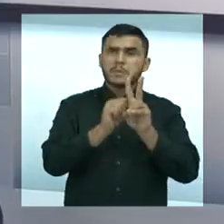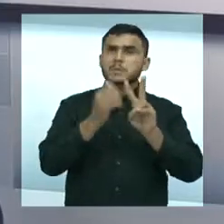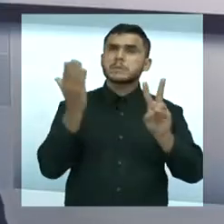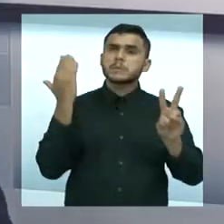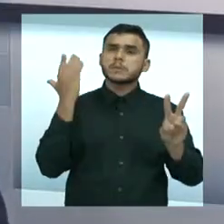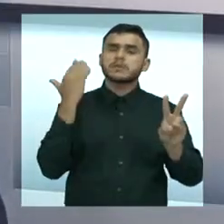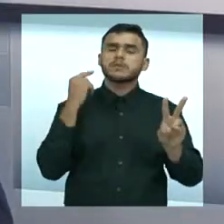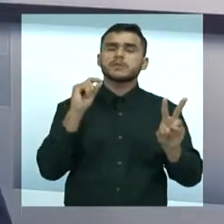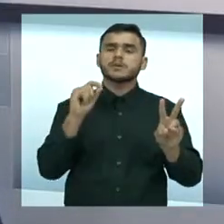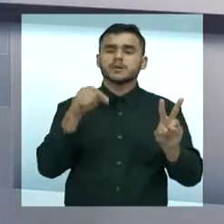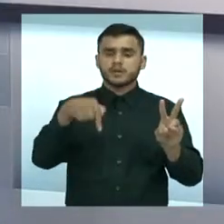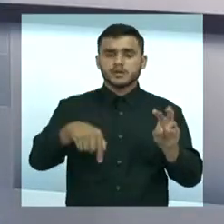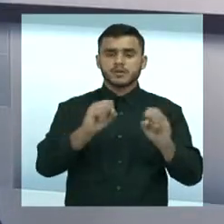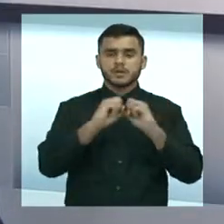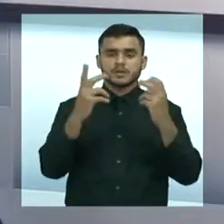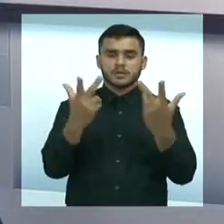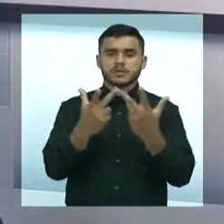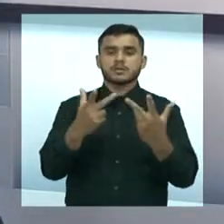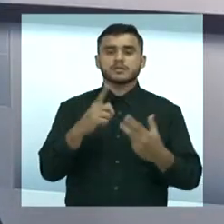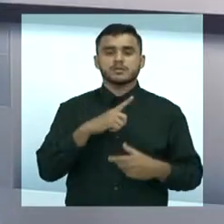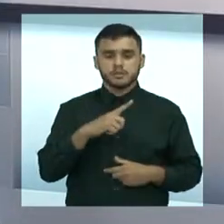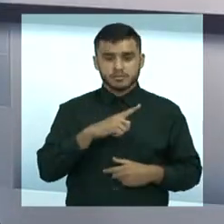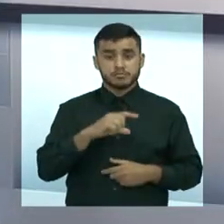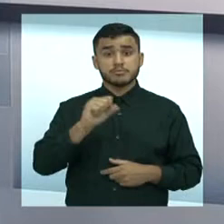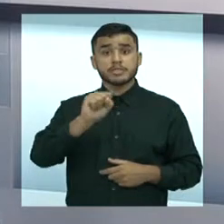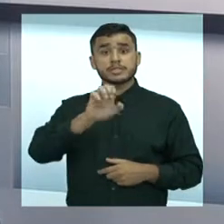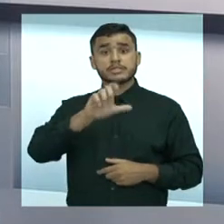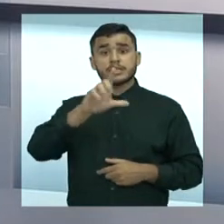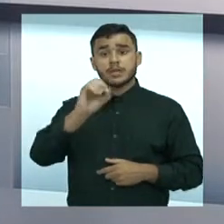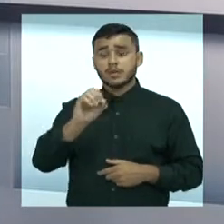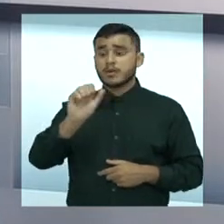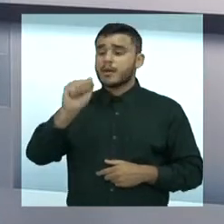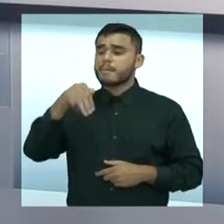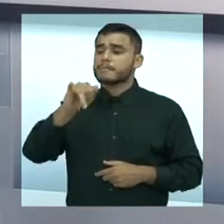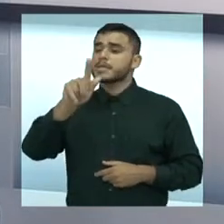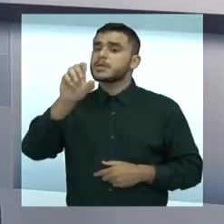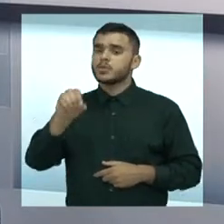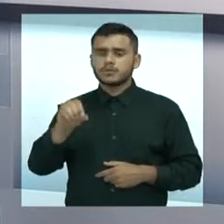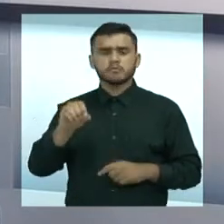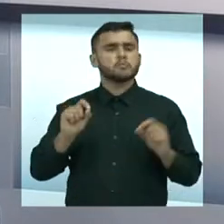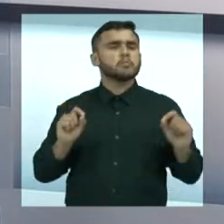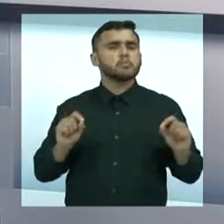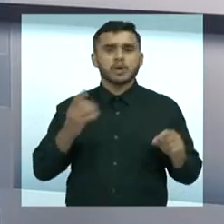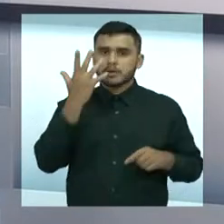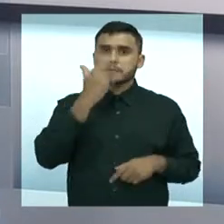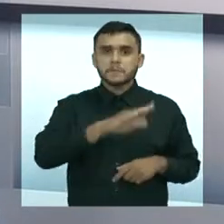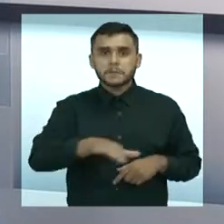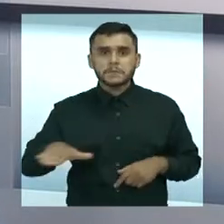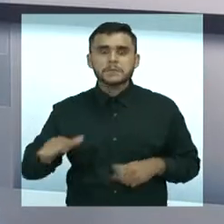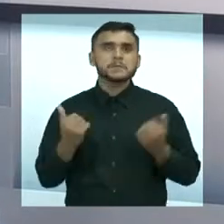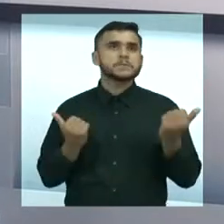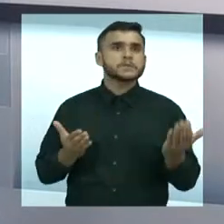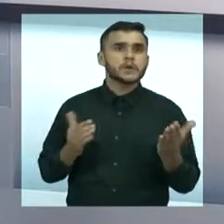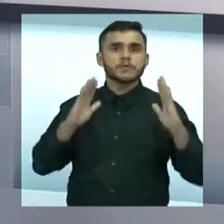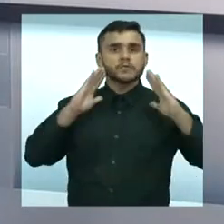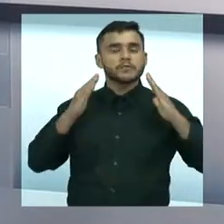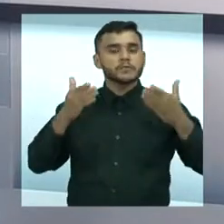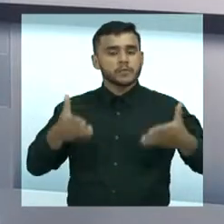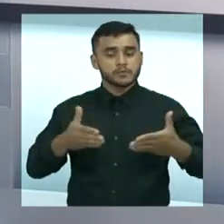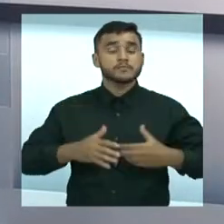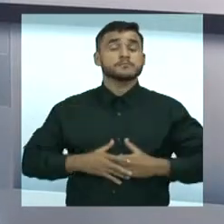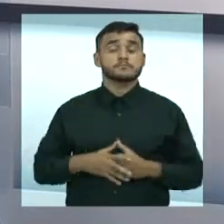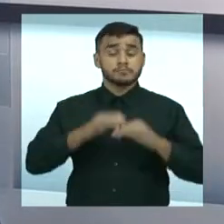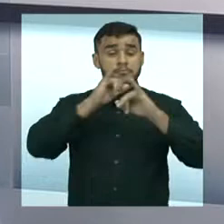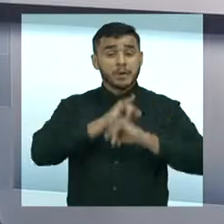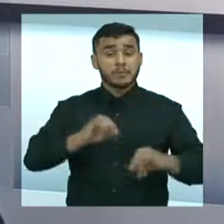lançava o Selo Amigo da Criança e do Adolescente. Foi um lançamento importante, pois